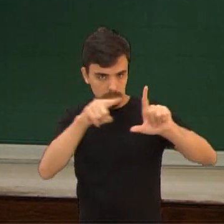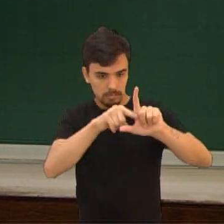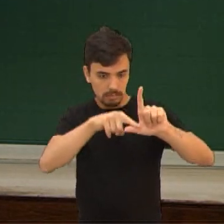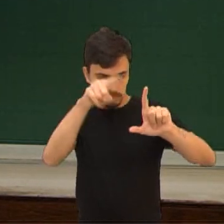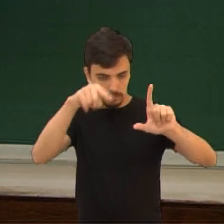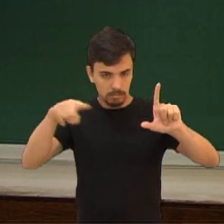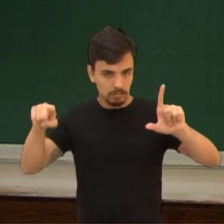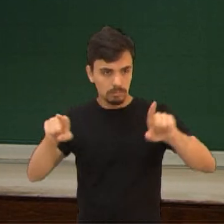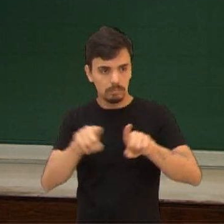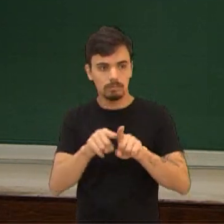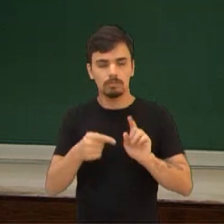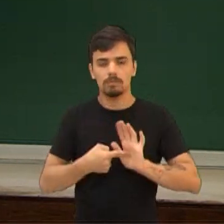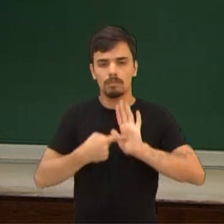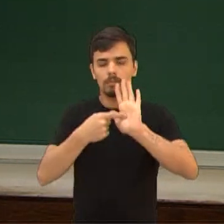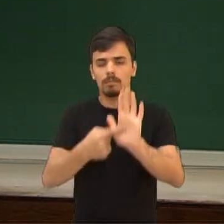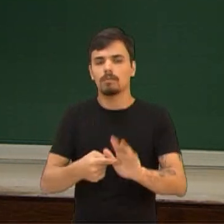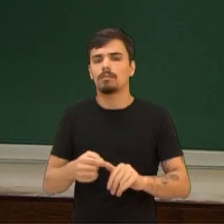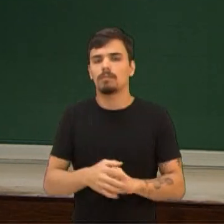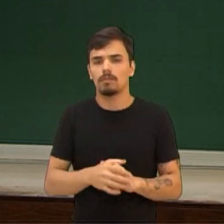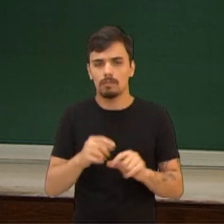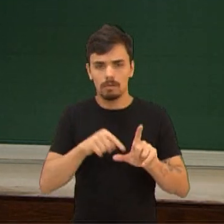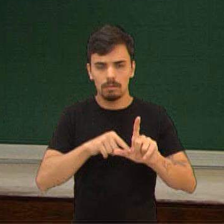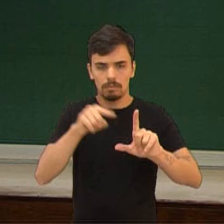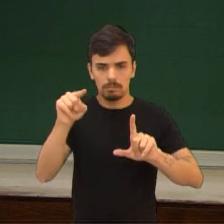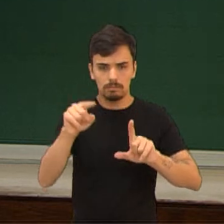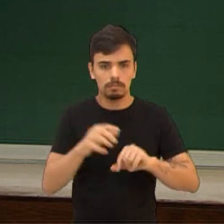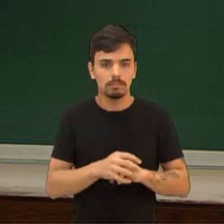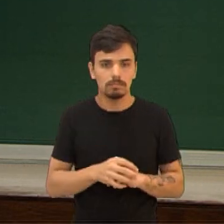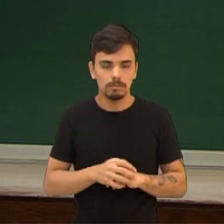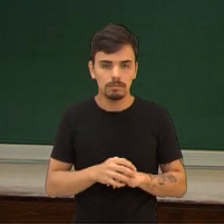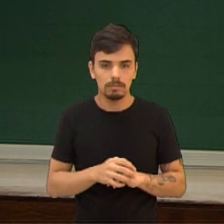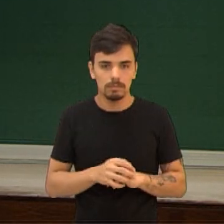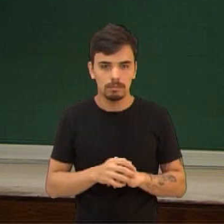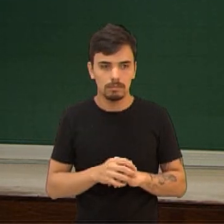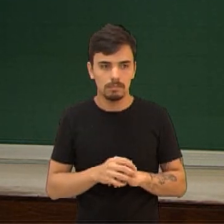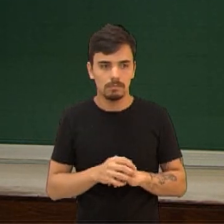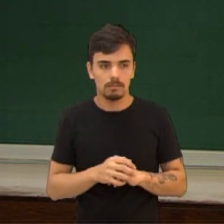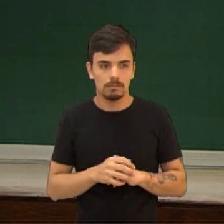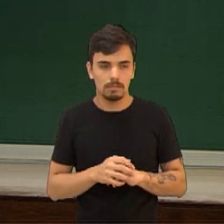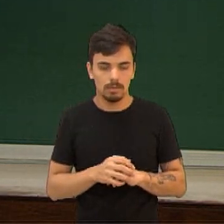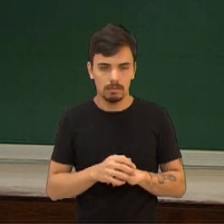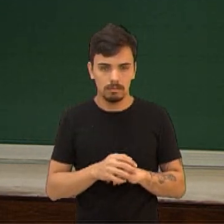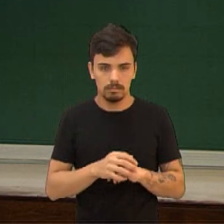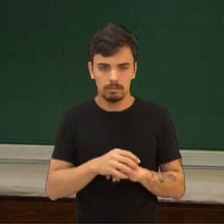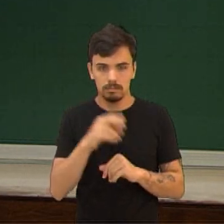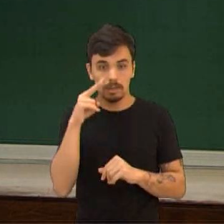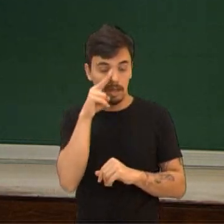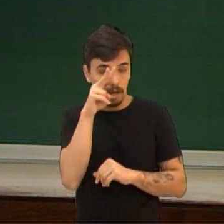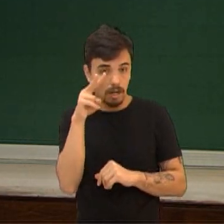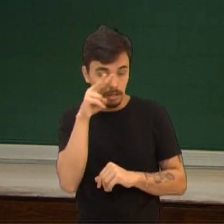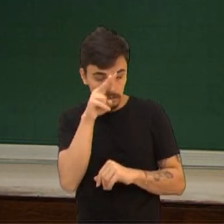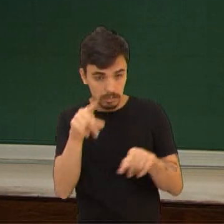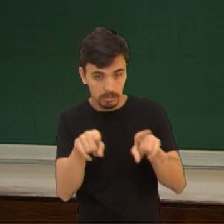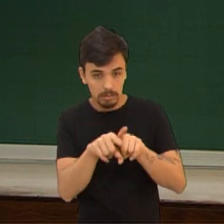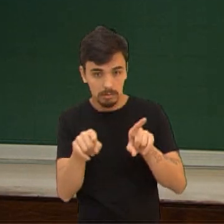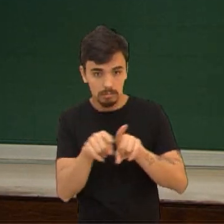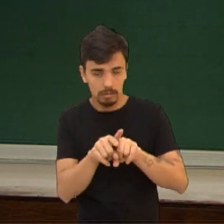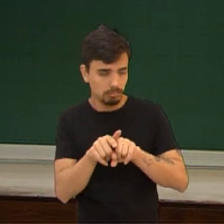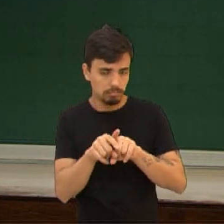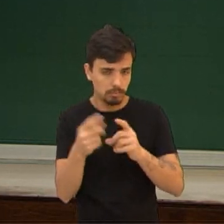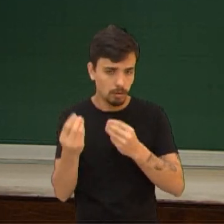aqui o crescimento da carga elétrica com o crescimento da tensão elétrica, tanto faz por volts